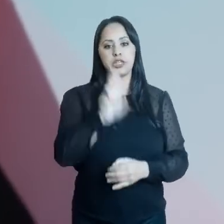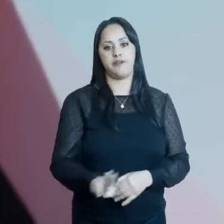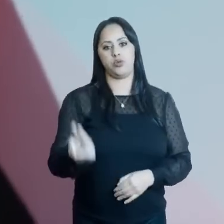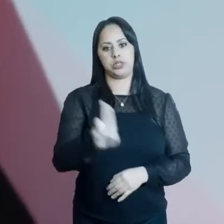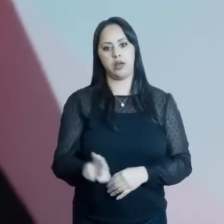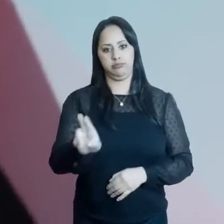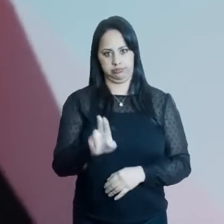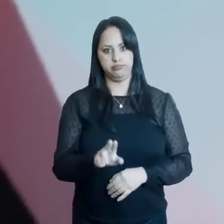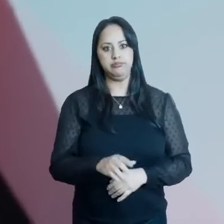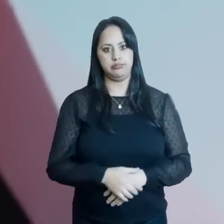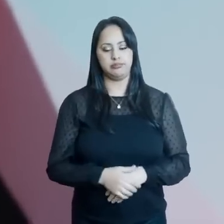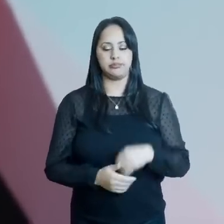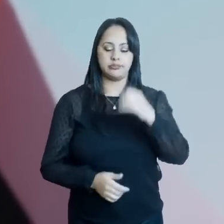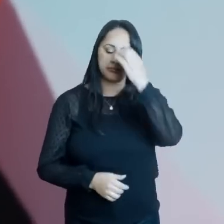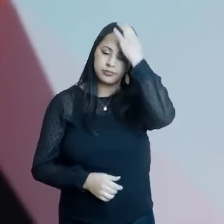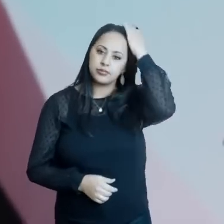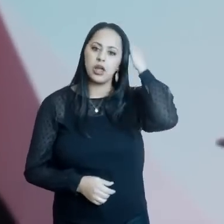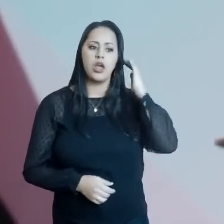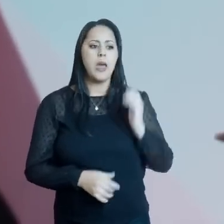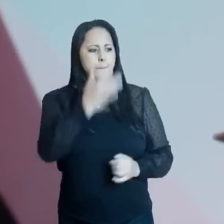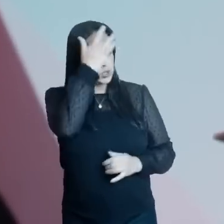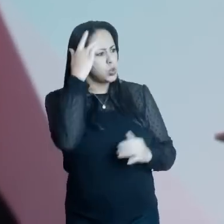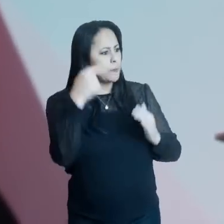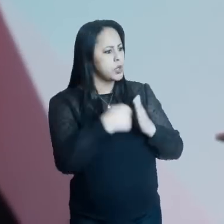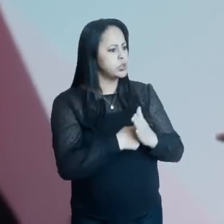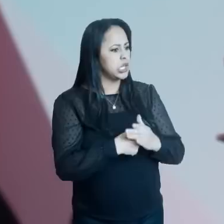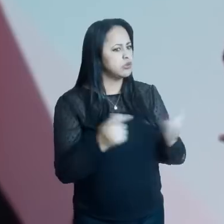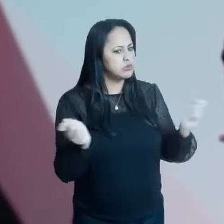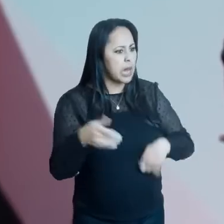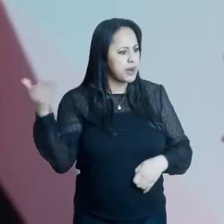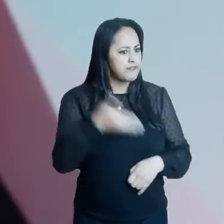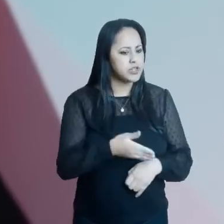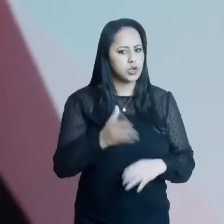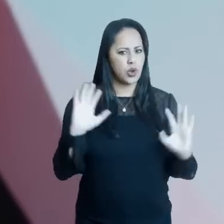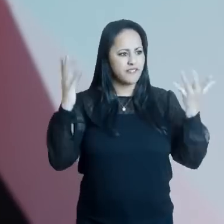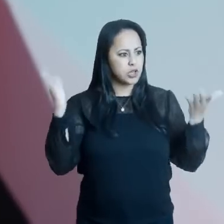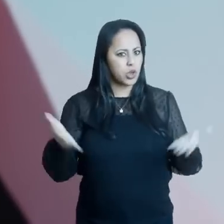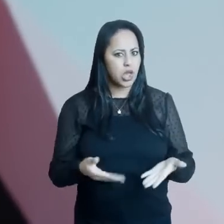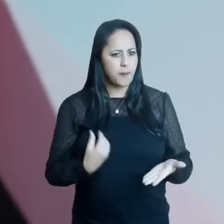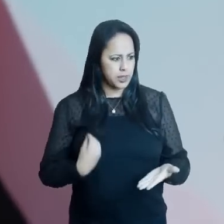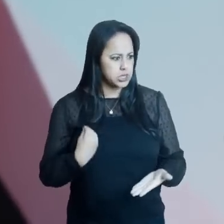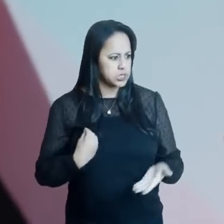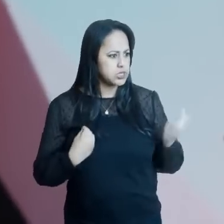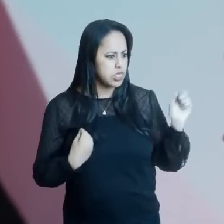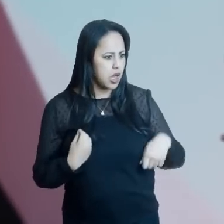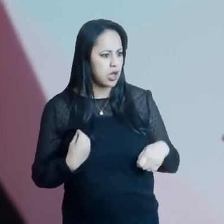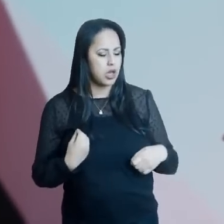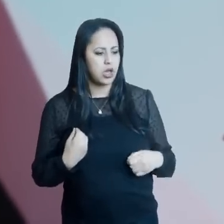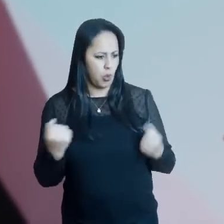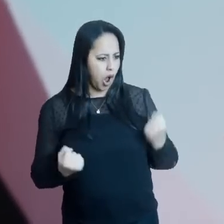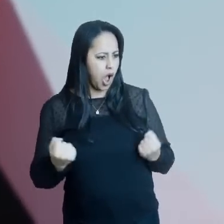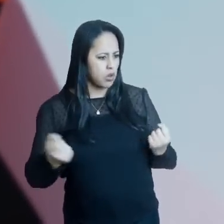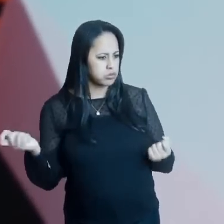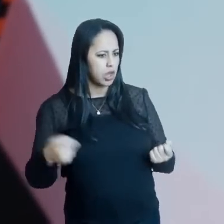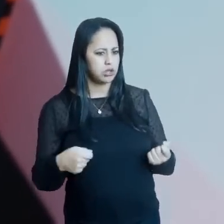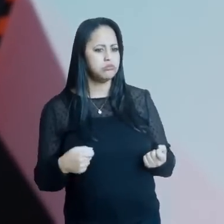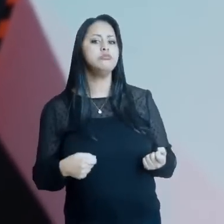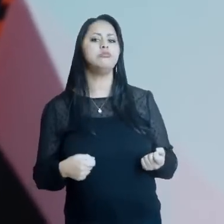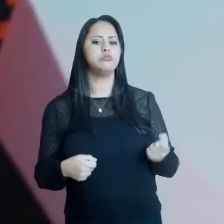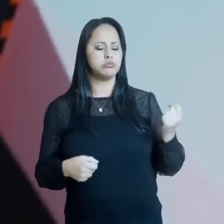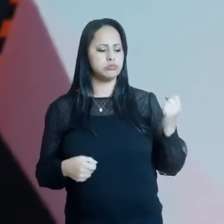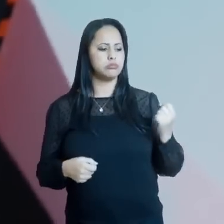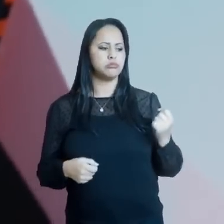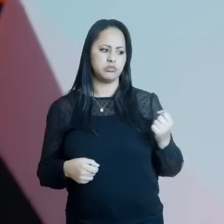Só perguntando, tem como vir no evento hoje? Ainda tem, né, Pedro? Acredito que ainda tem como. Ainda tem? Eu não sei se ainda tem como. Tem 2% das